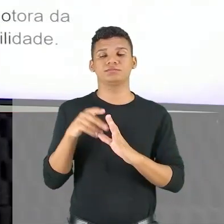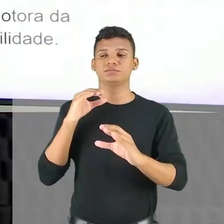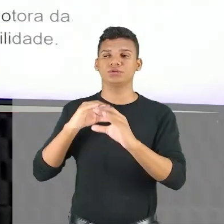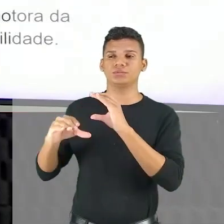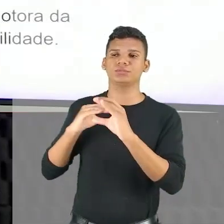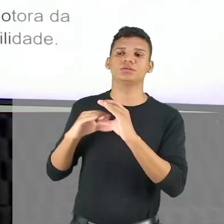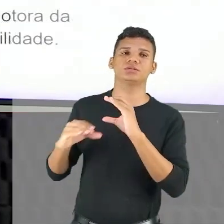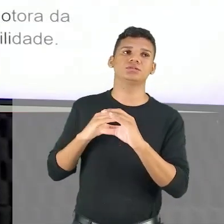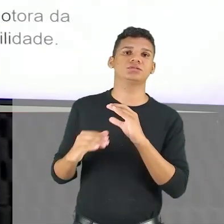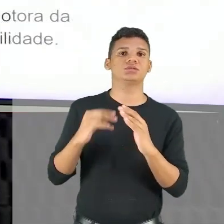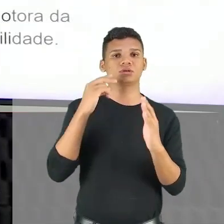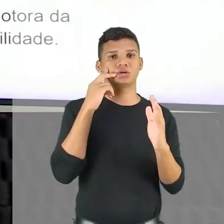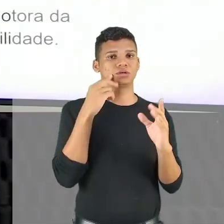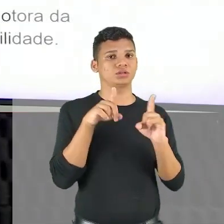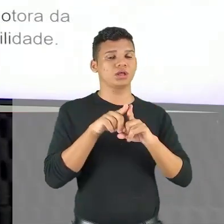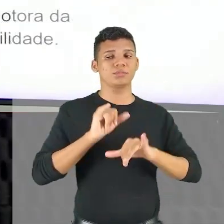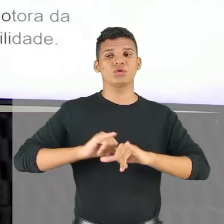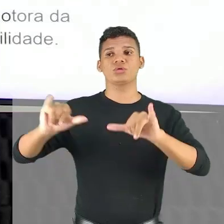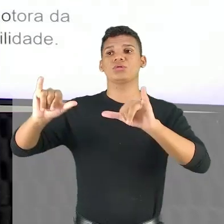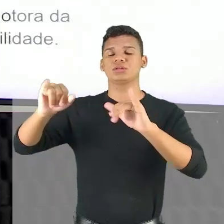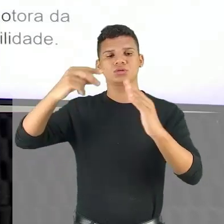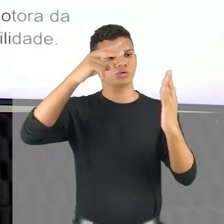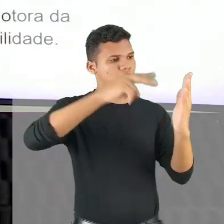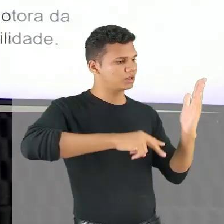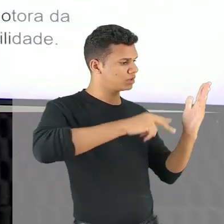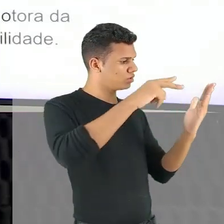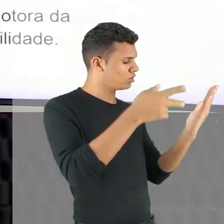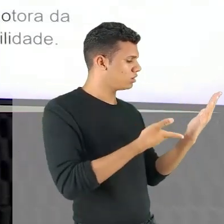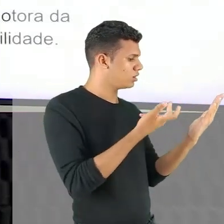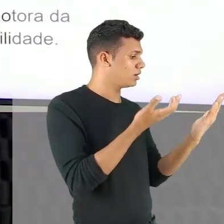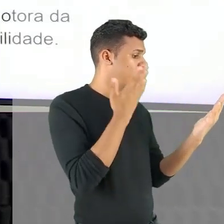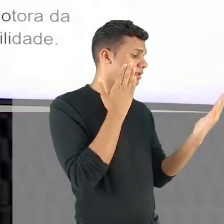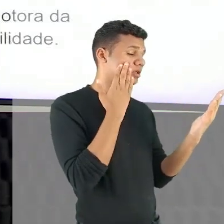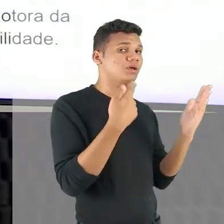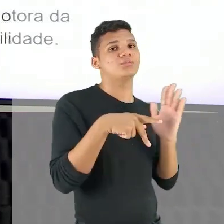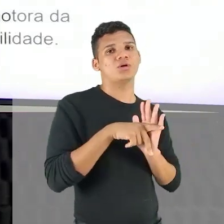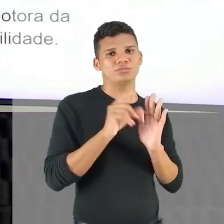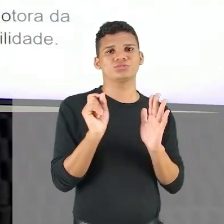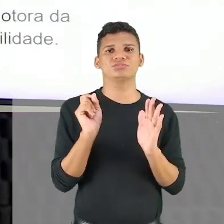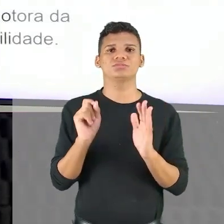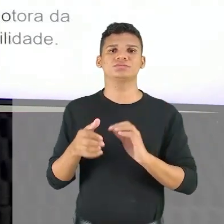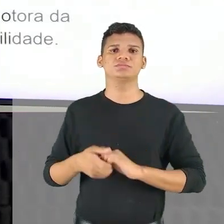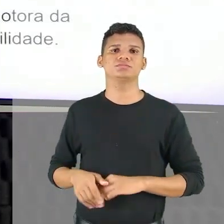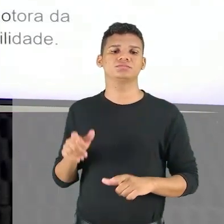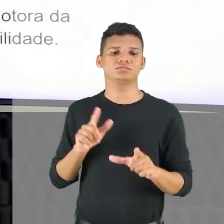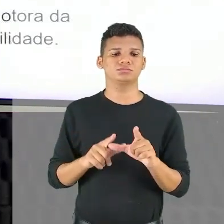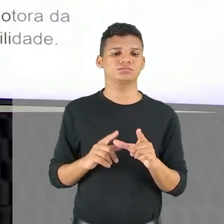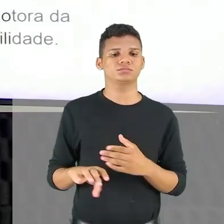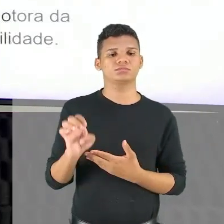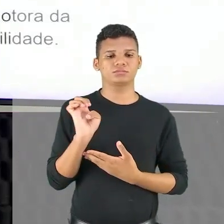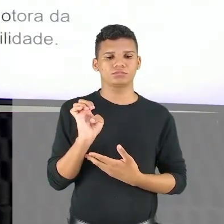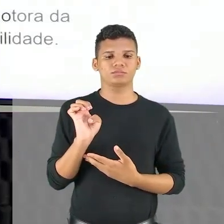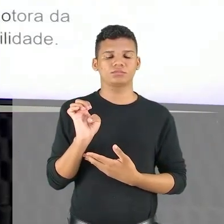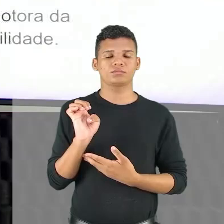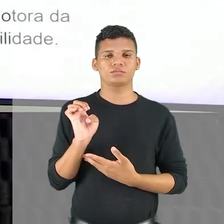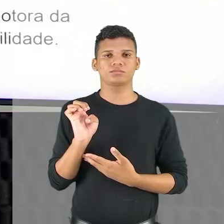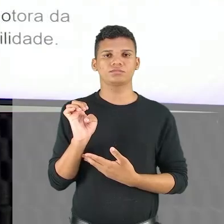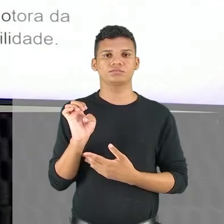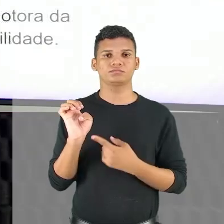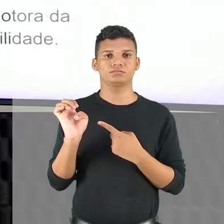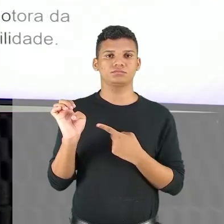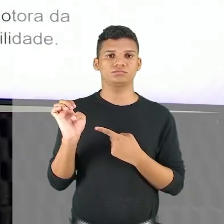leitor, entre o anunciador e o leitor para aproximar aí dentro da campanha. E a letra E, remeter uma voz institucional